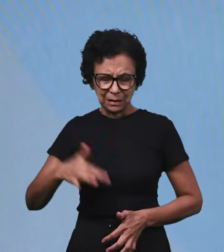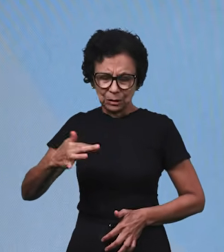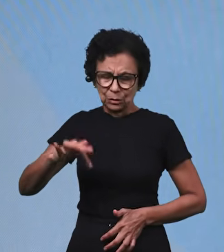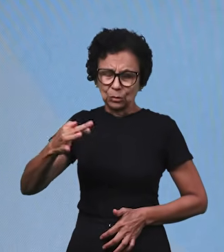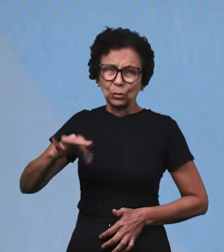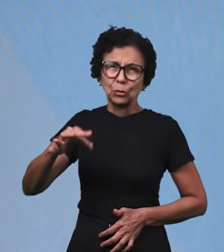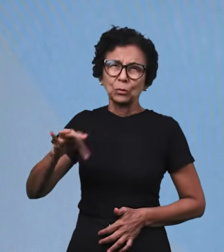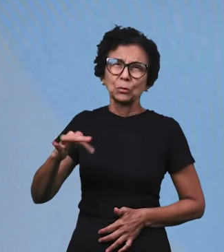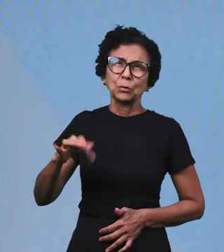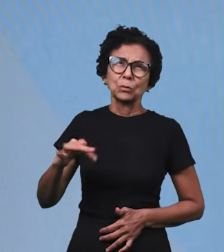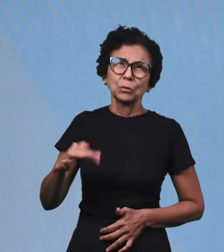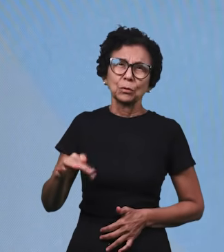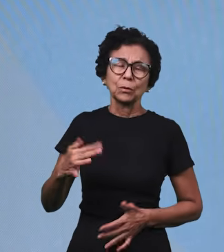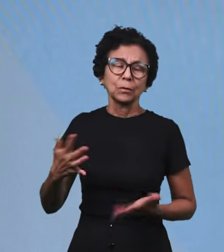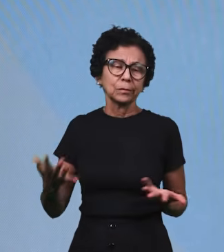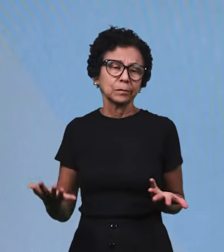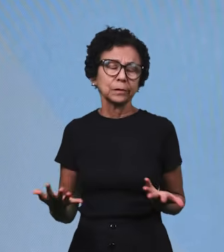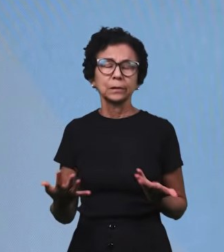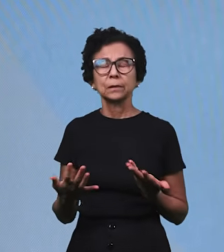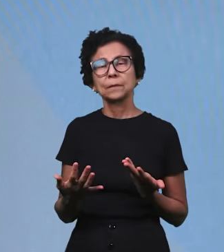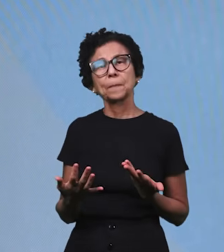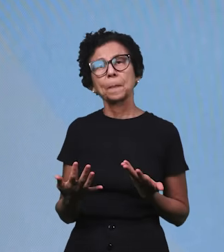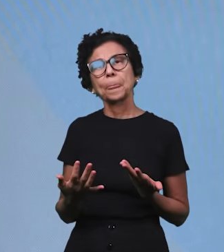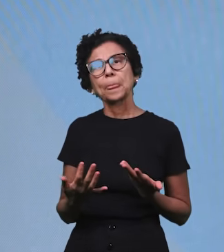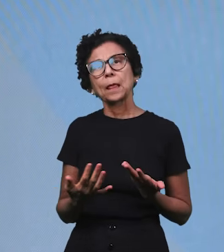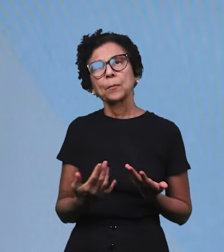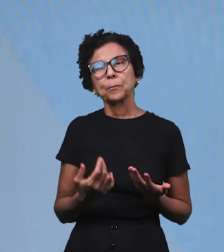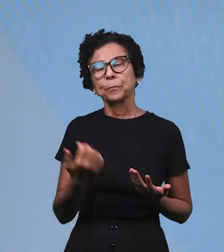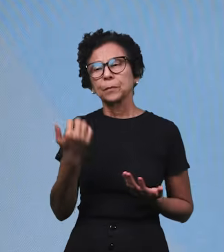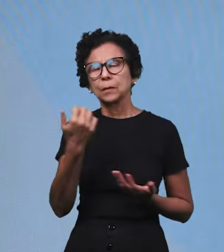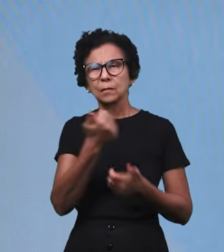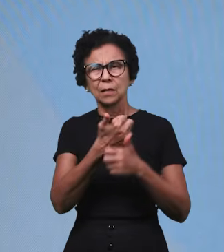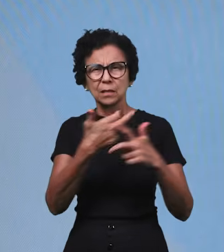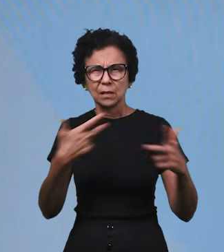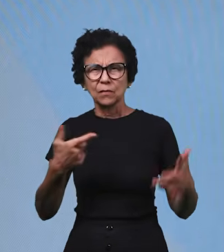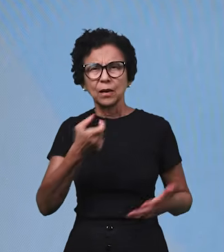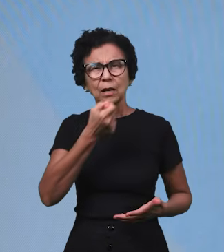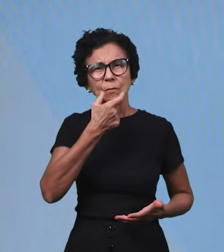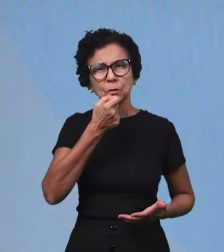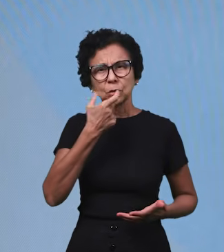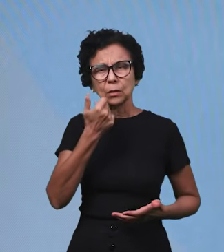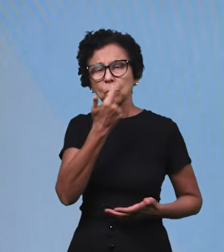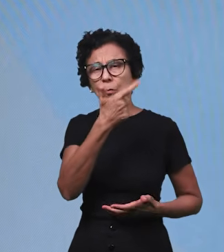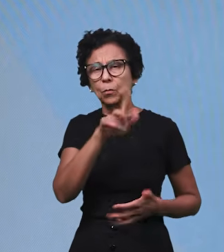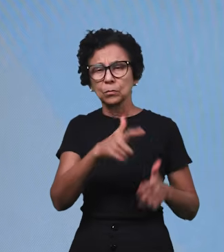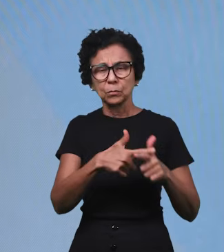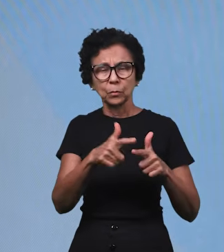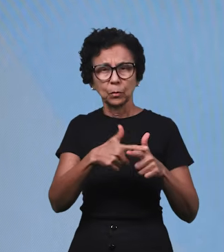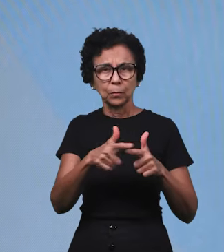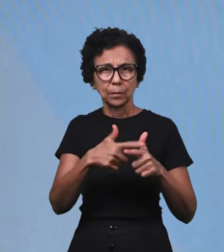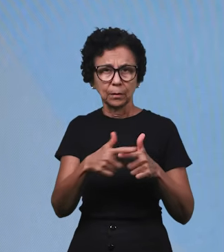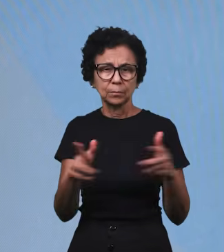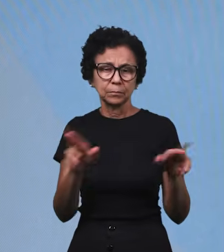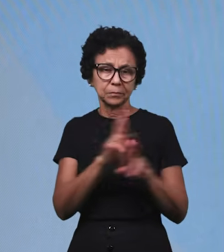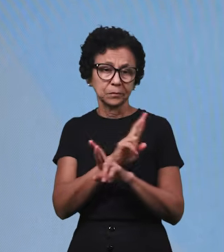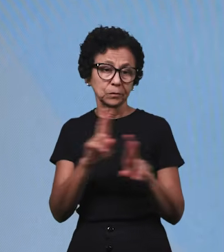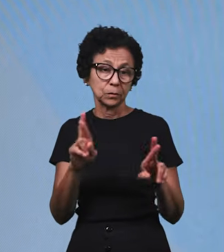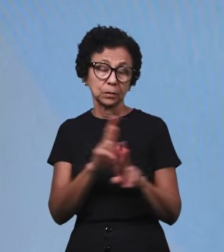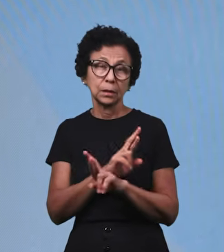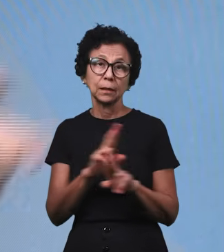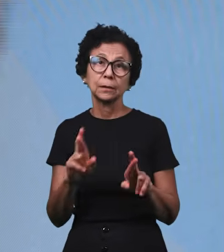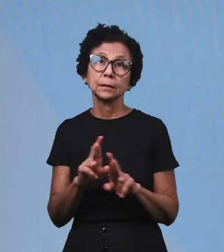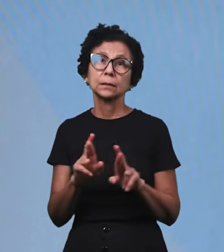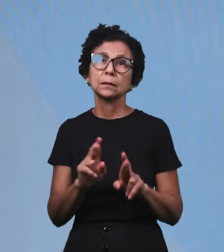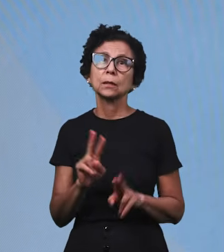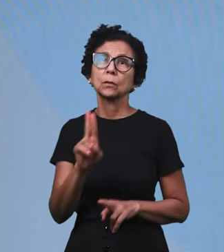conta também da irritação, né, secundária, não só o uso de medicamentos, mas outros problemas associados, outras comorbidades,